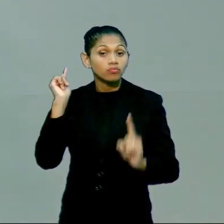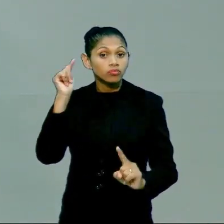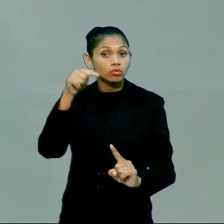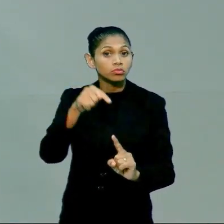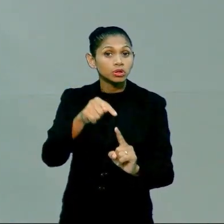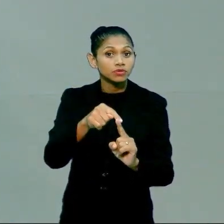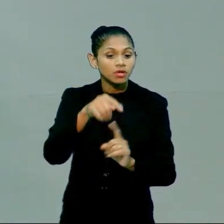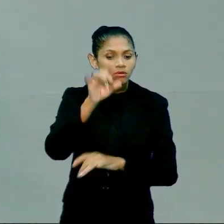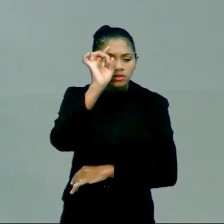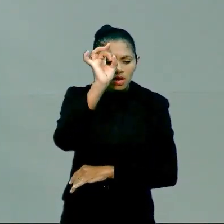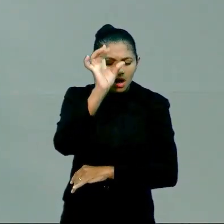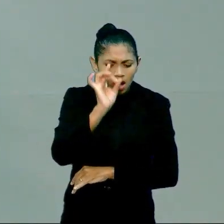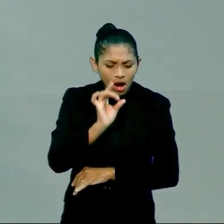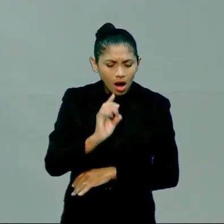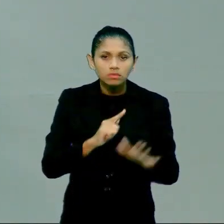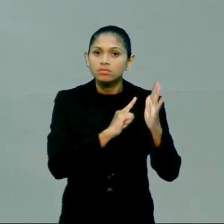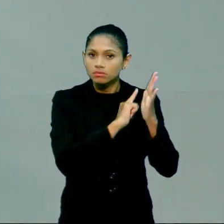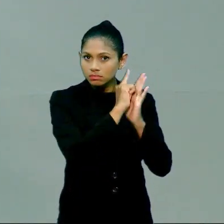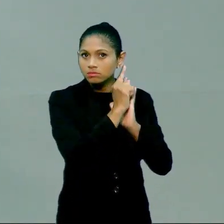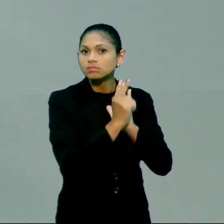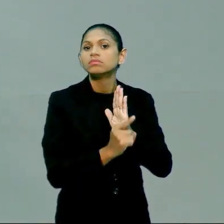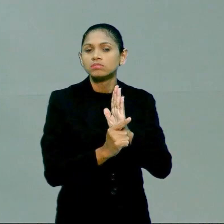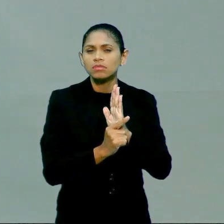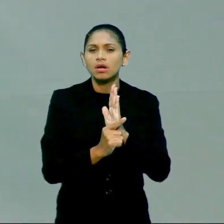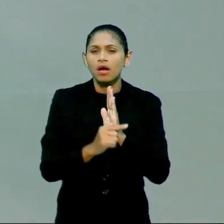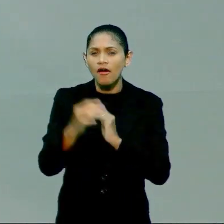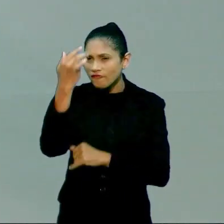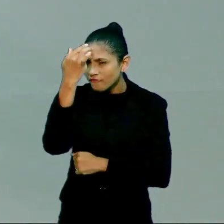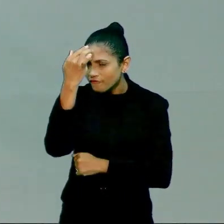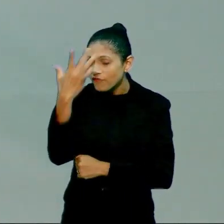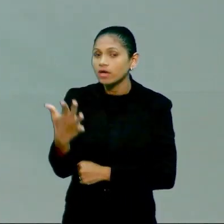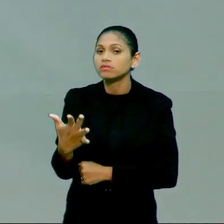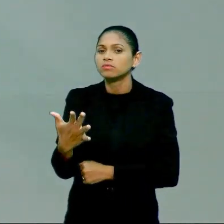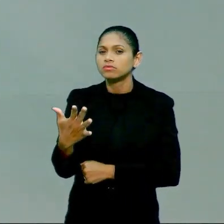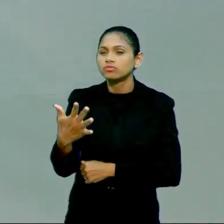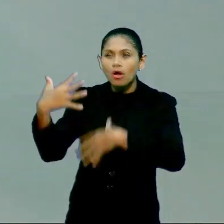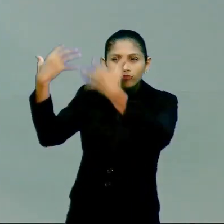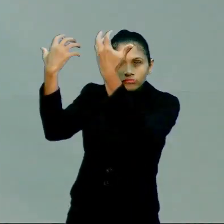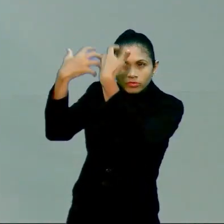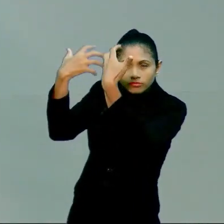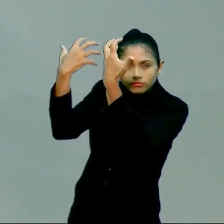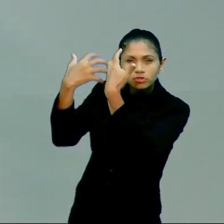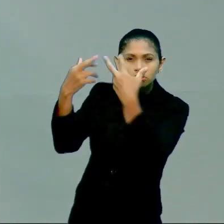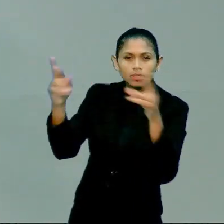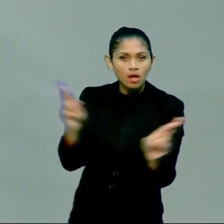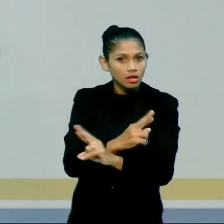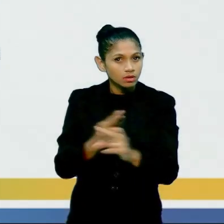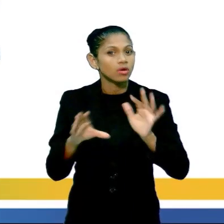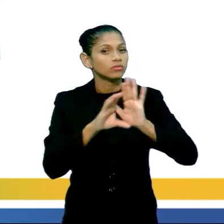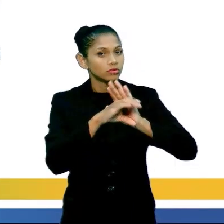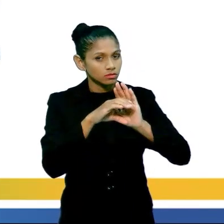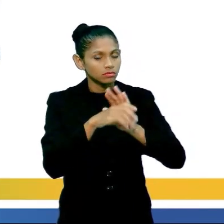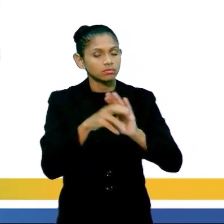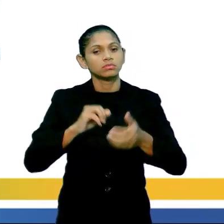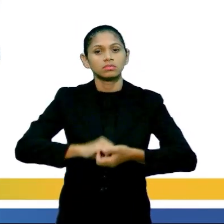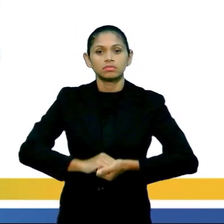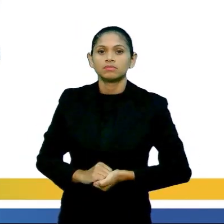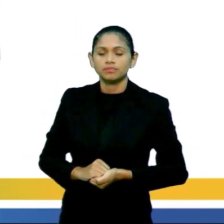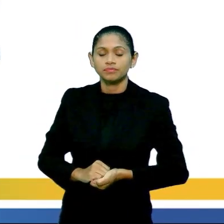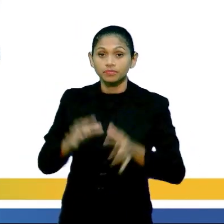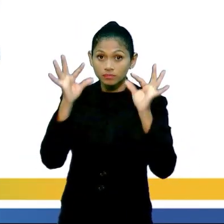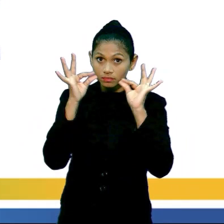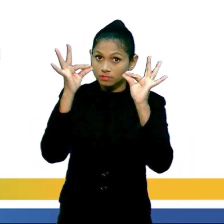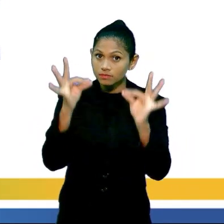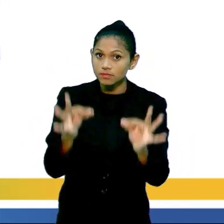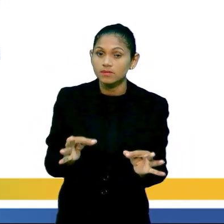né? E aí fica mais fácil para ele refletir, para ele fazer relação de conteúdos, tá? Então,